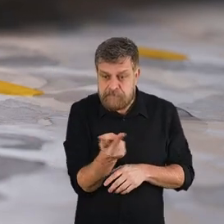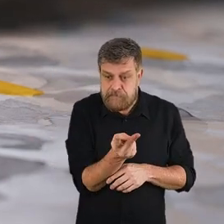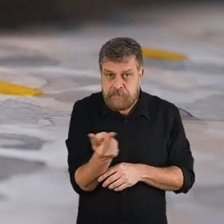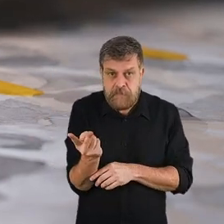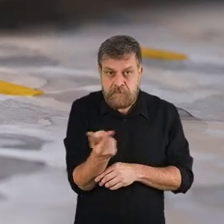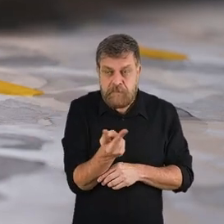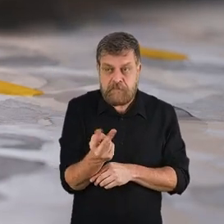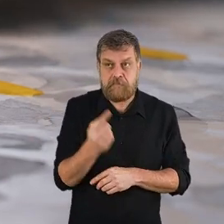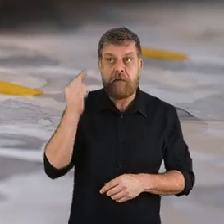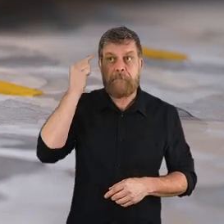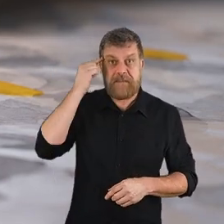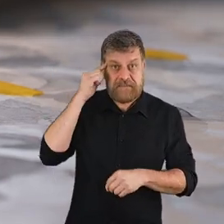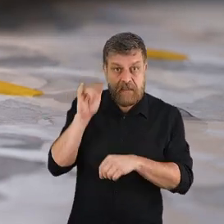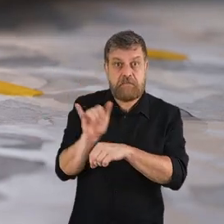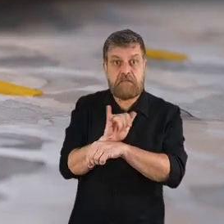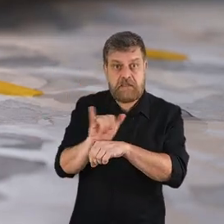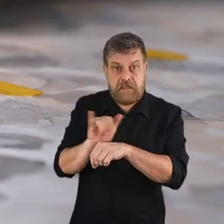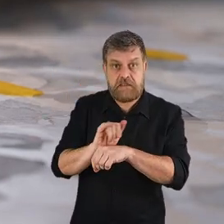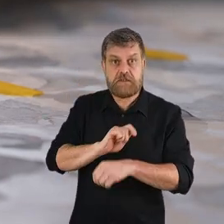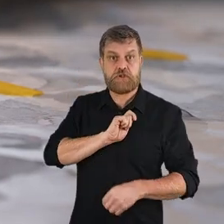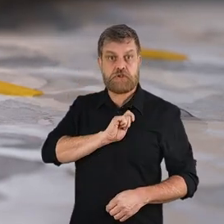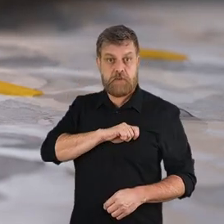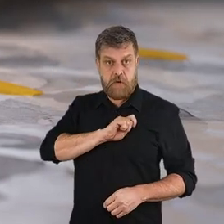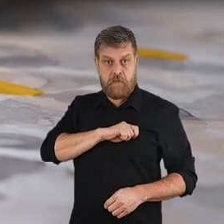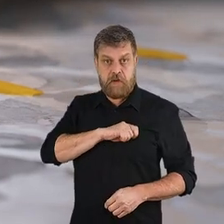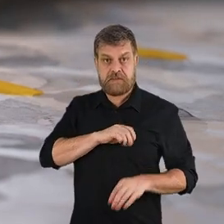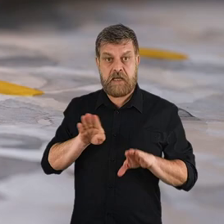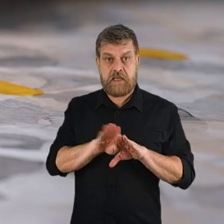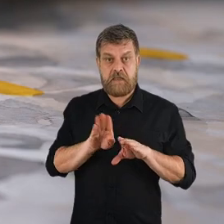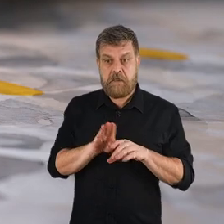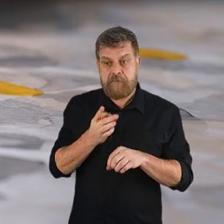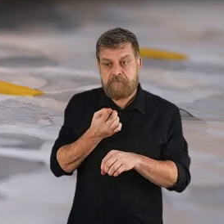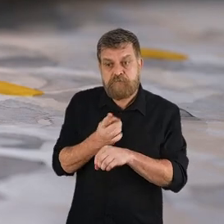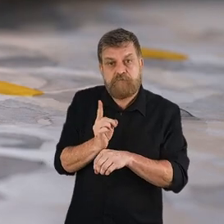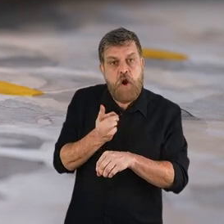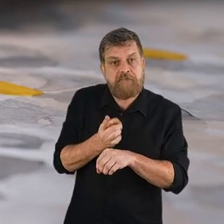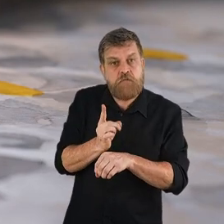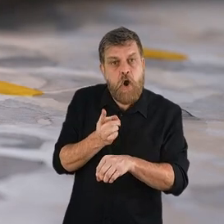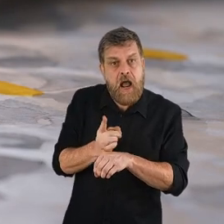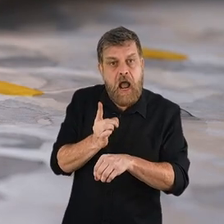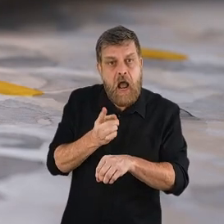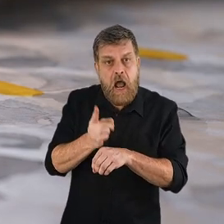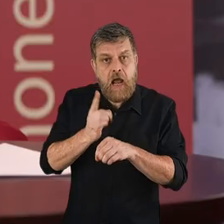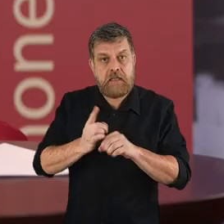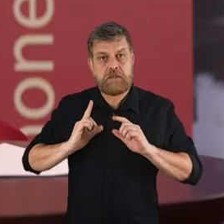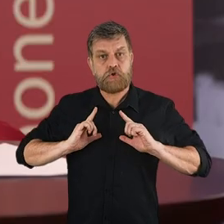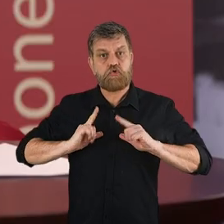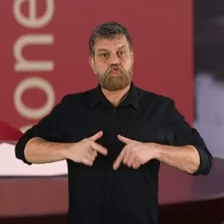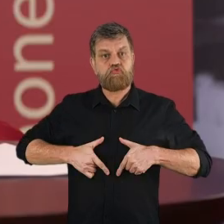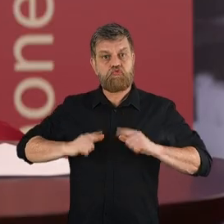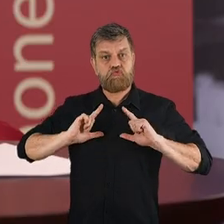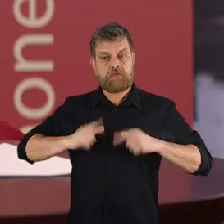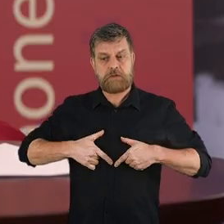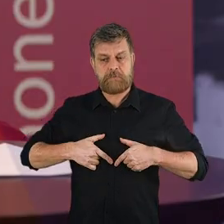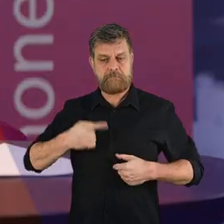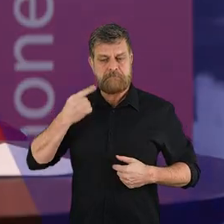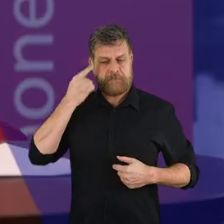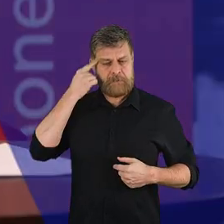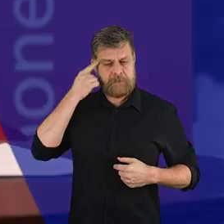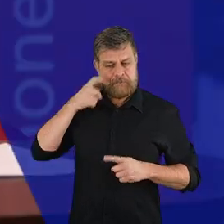foi de caso pensado mesmo, uma indisposição provocada em relação aos judeus